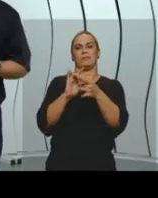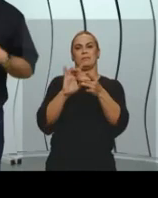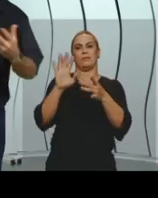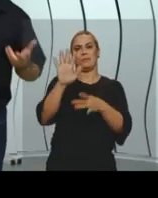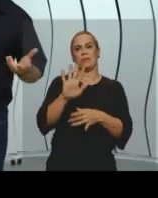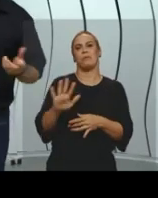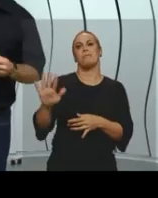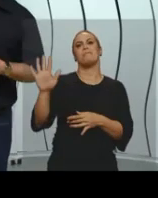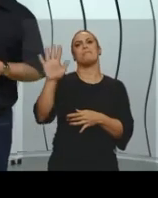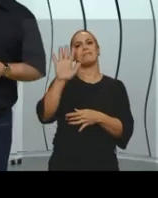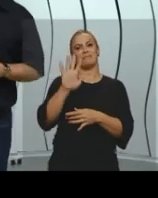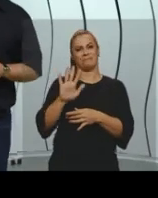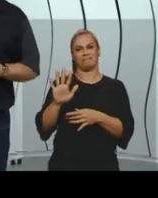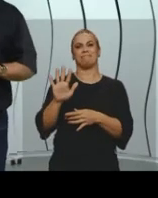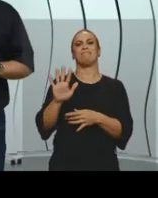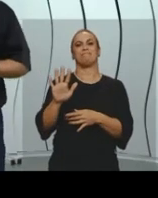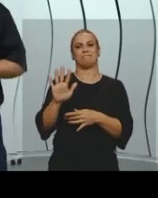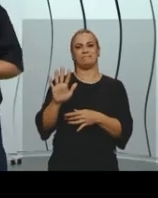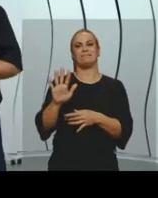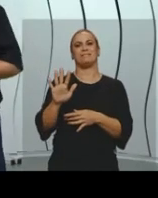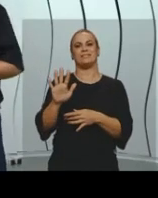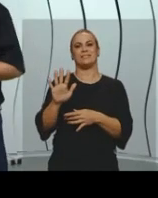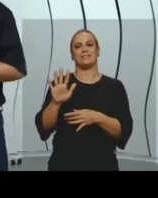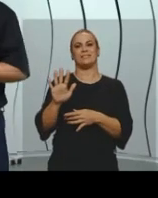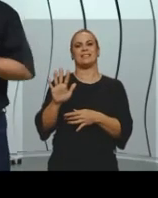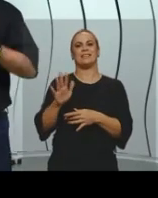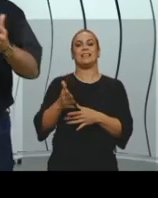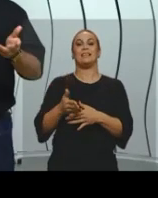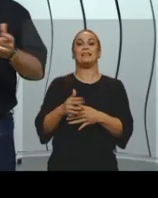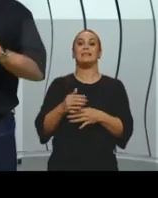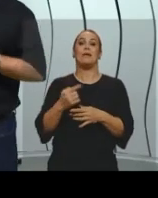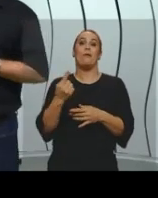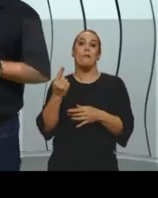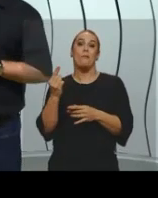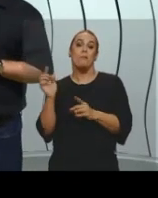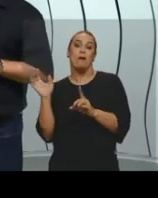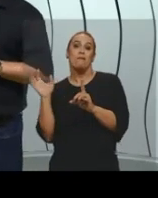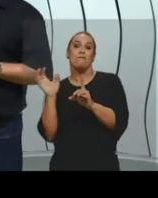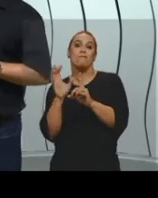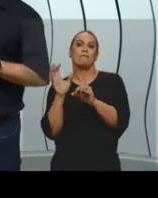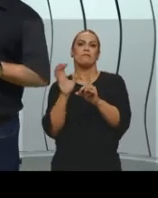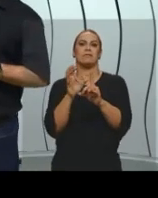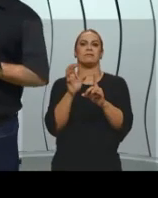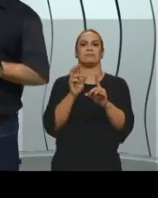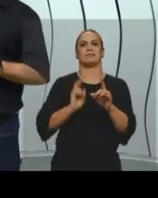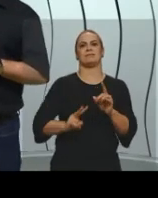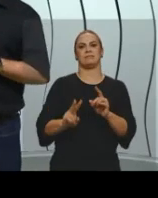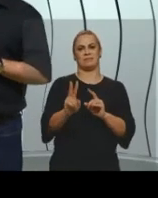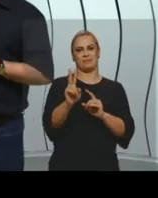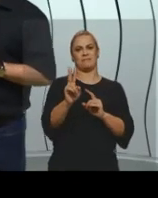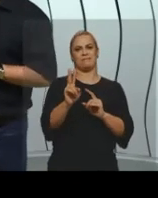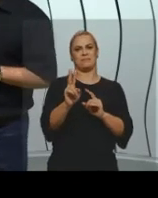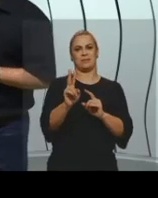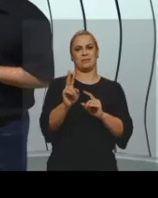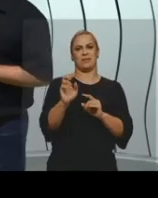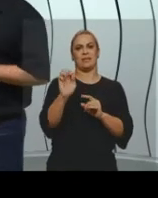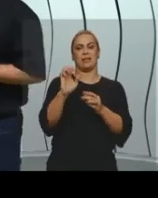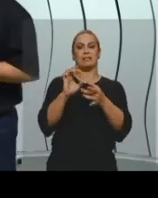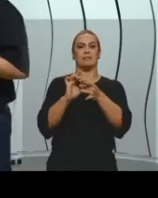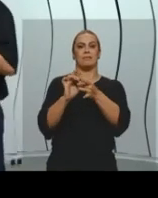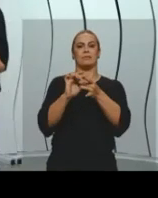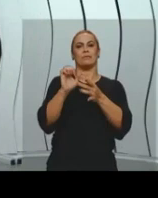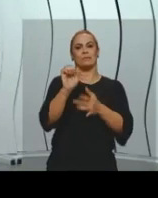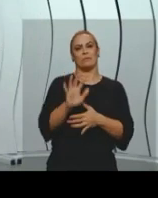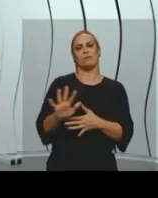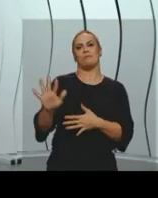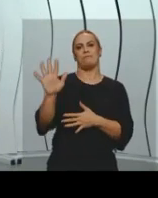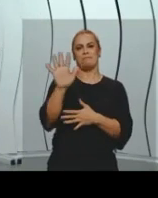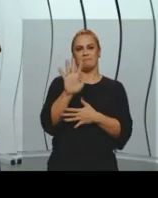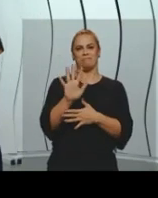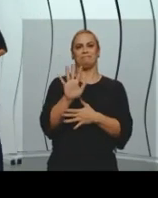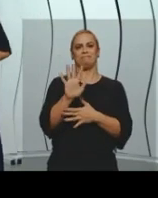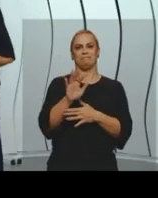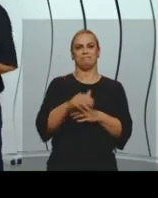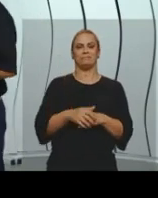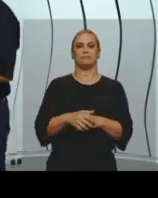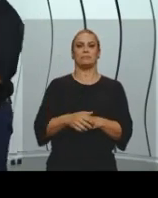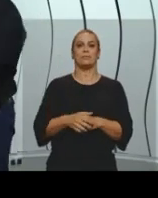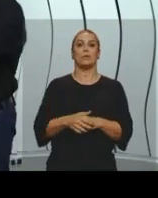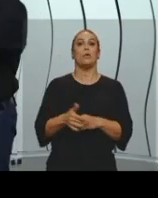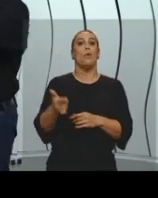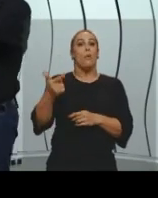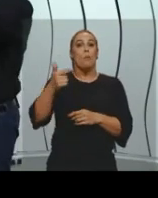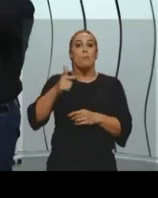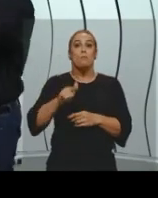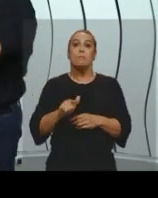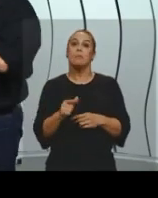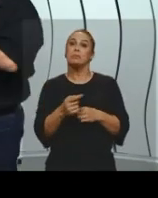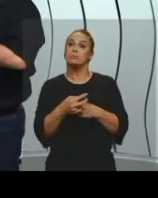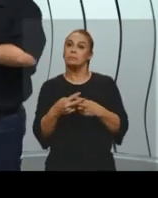financeira e a prosperidade econômica da União Europeia, ok? Mais um detalhe. Agora,